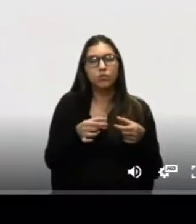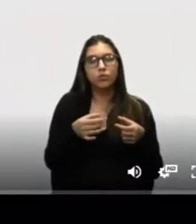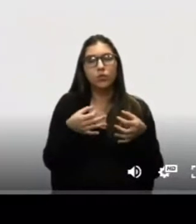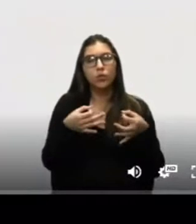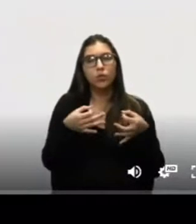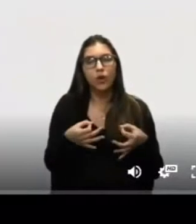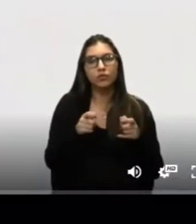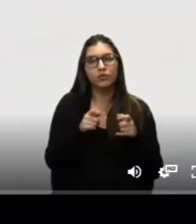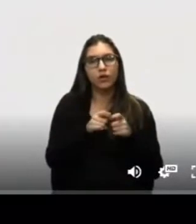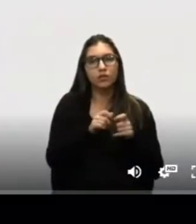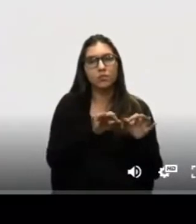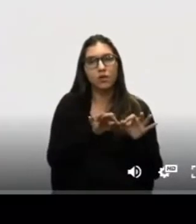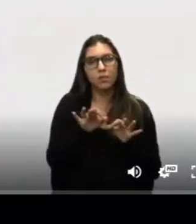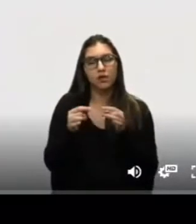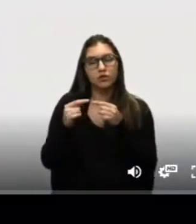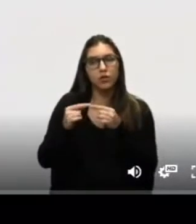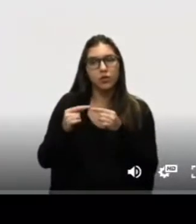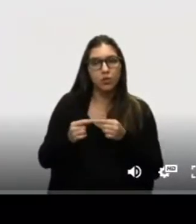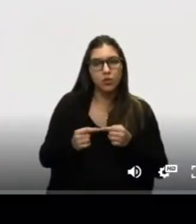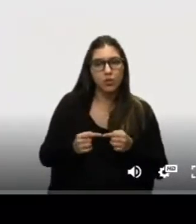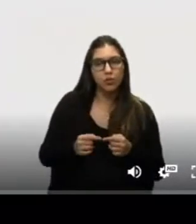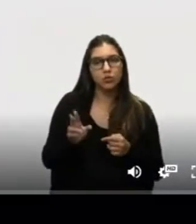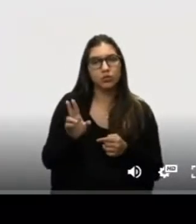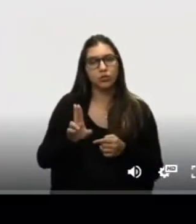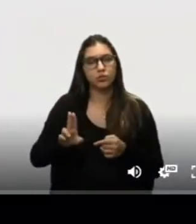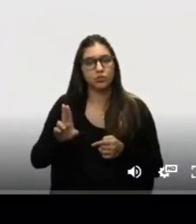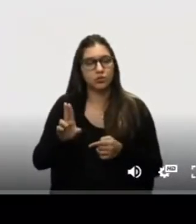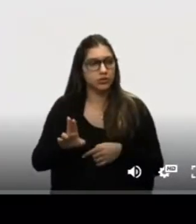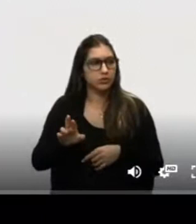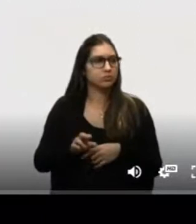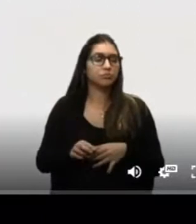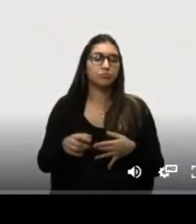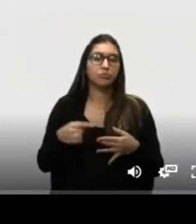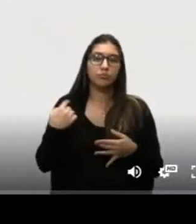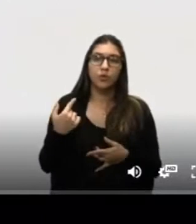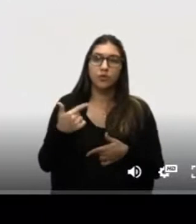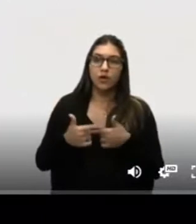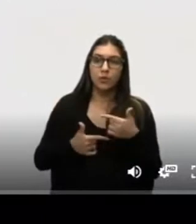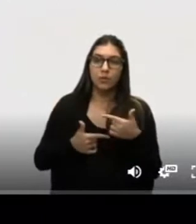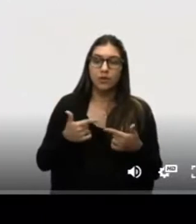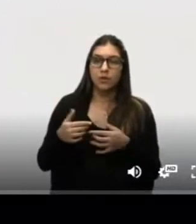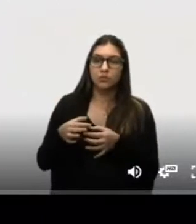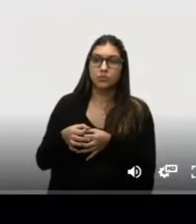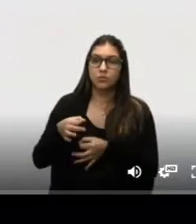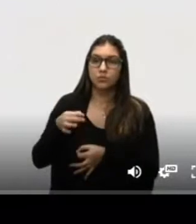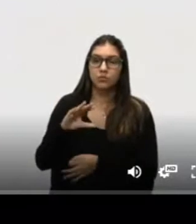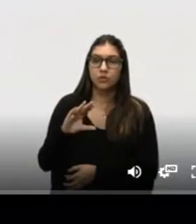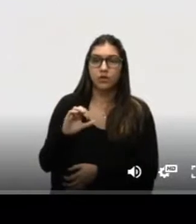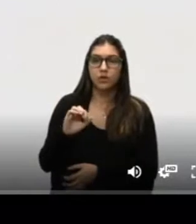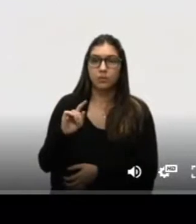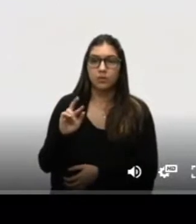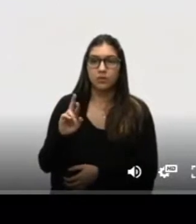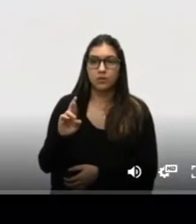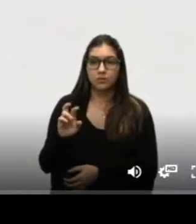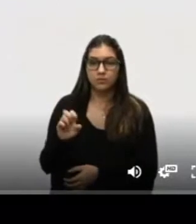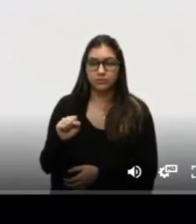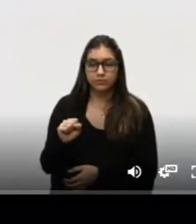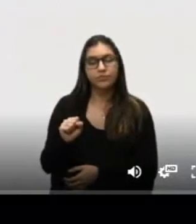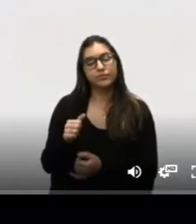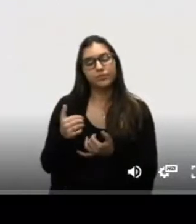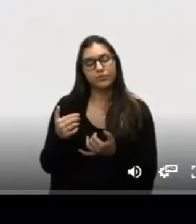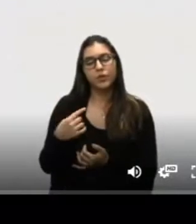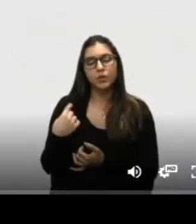modo de preparo de acordo com o equipamento a ser utilizado. Então, nós estamos trabalhando com um equipamento que trabalha com tubos capilares. Então,